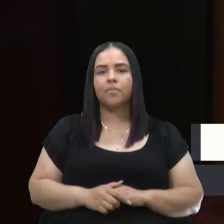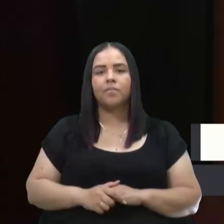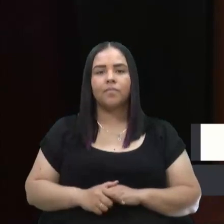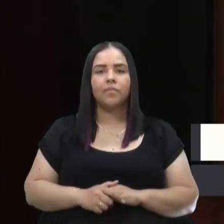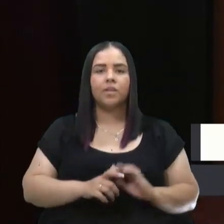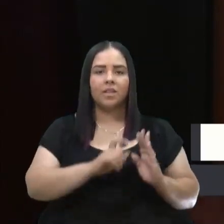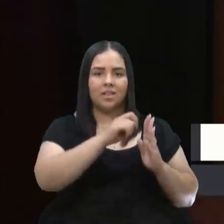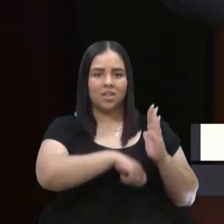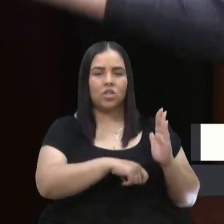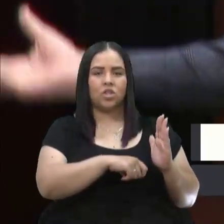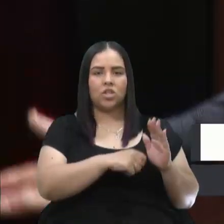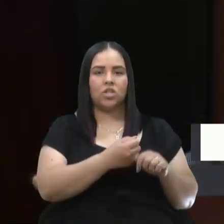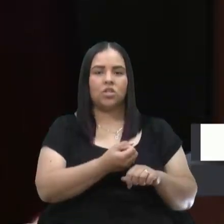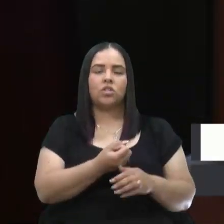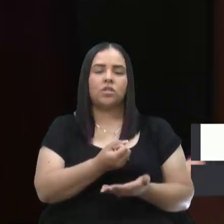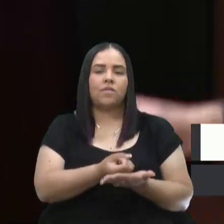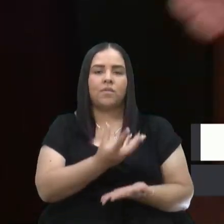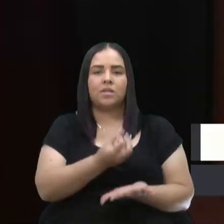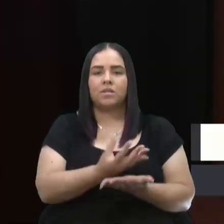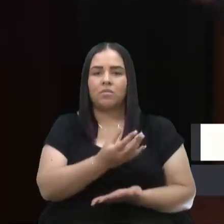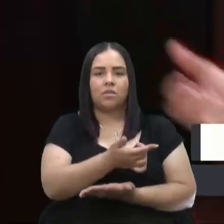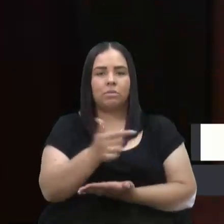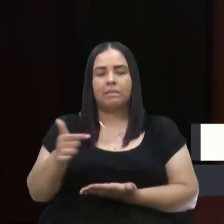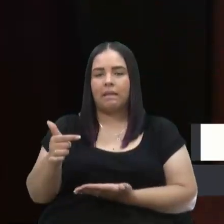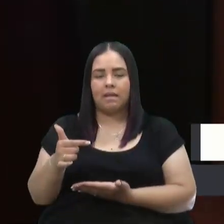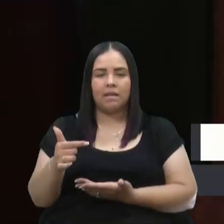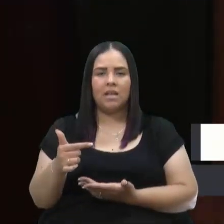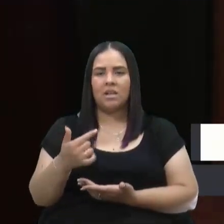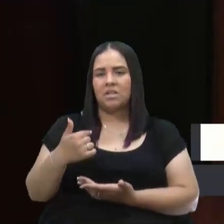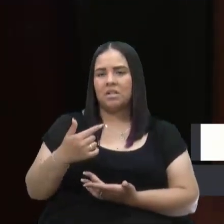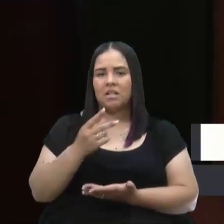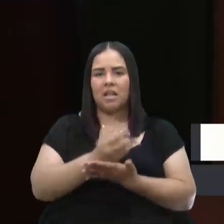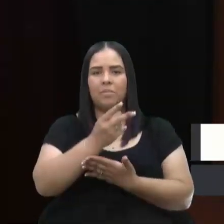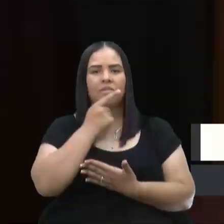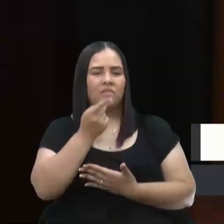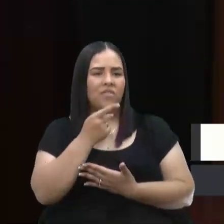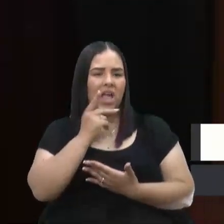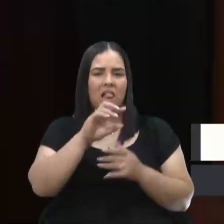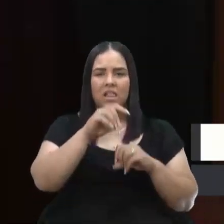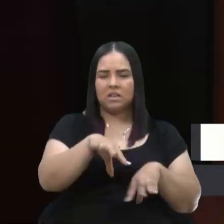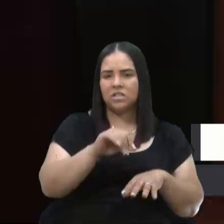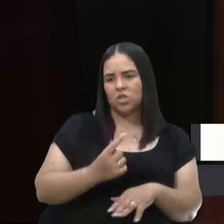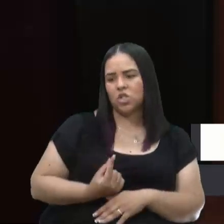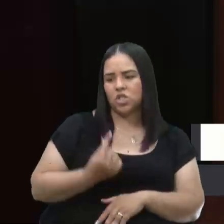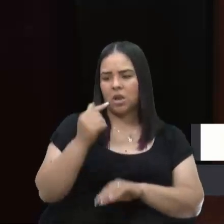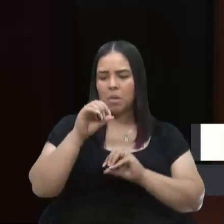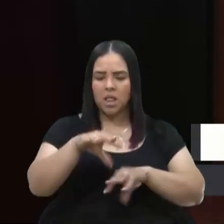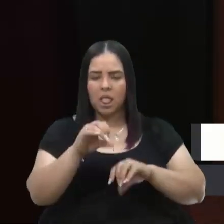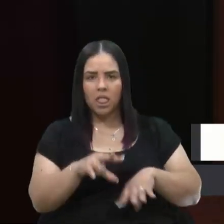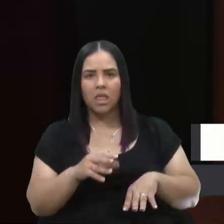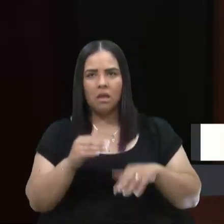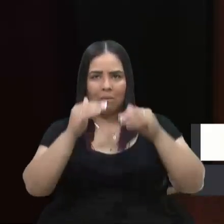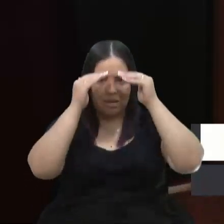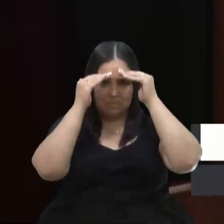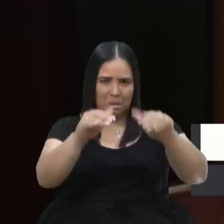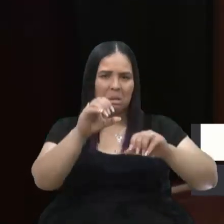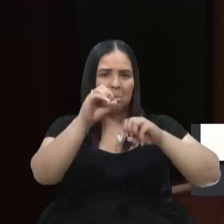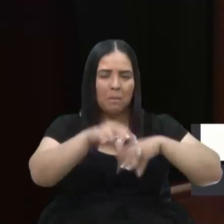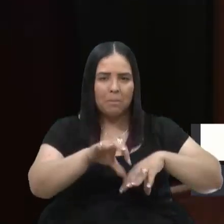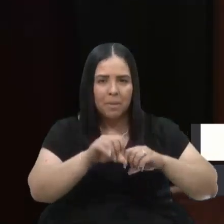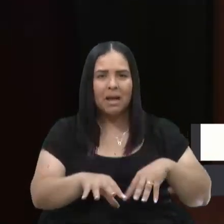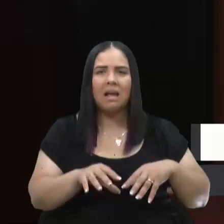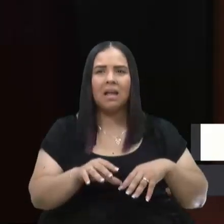de analfabetismo, pregam tanto, né, pela educação, e dinheiro para educação, e respeito pela educação, e